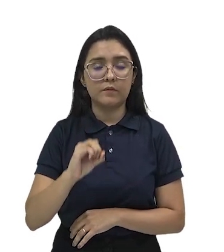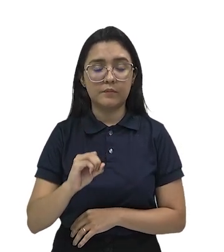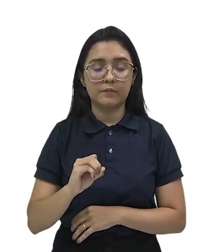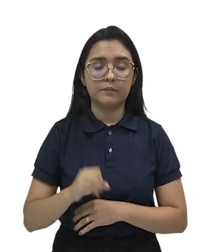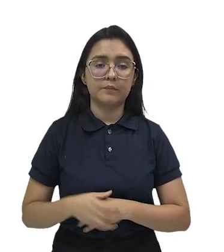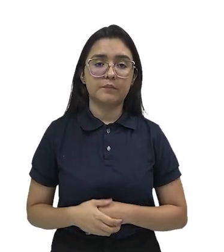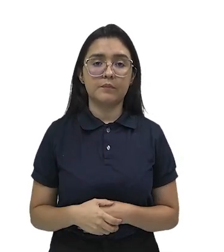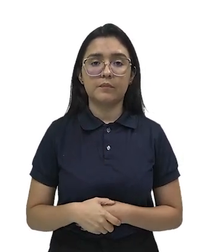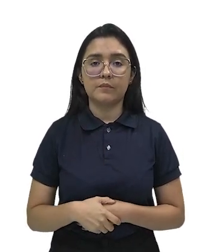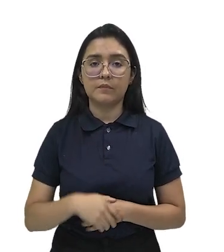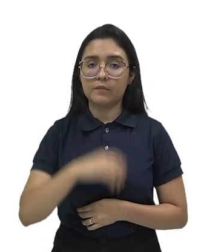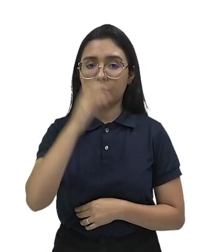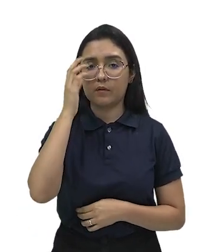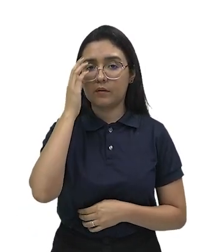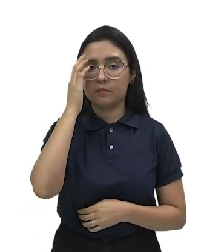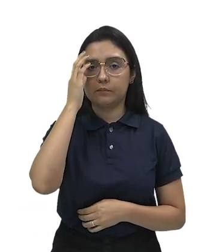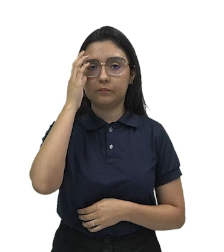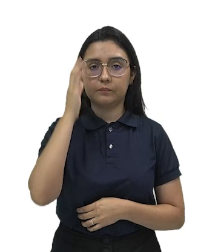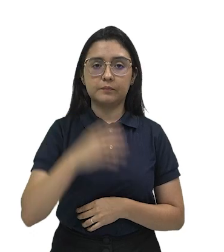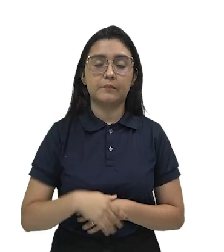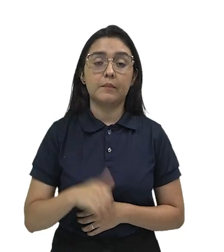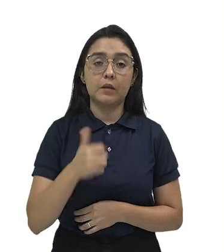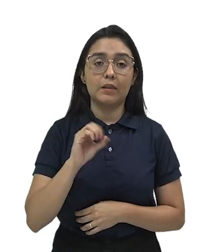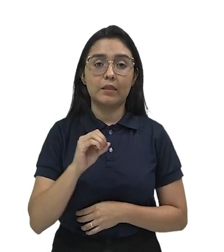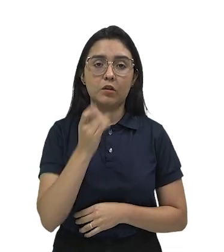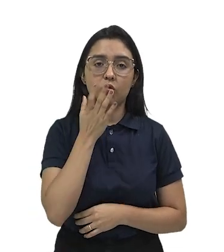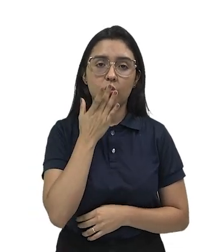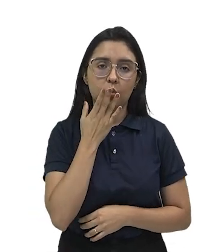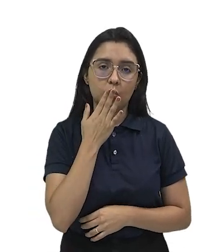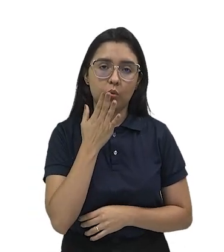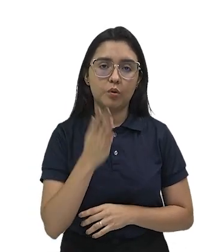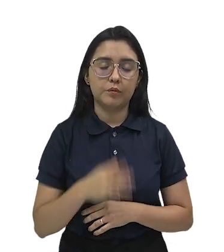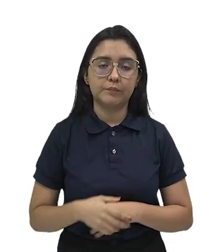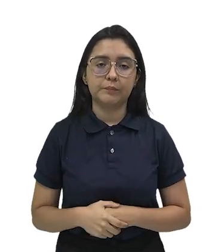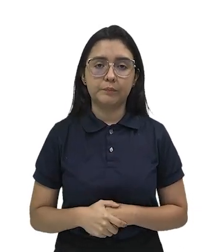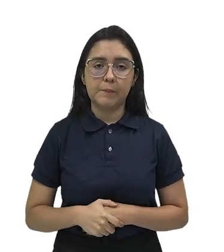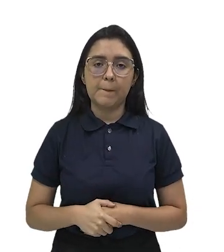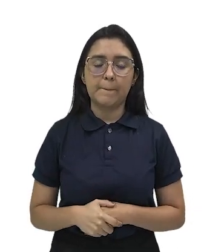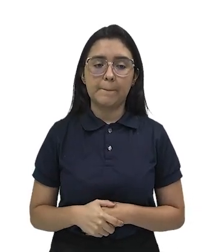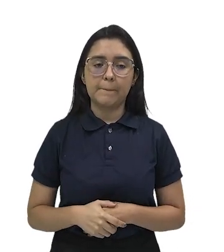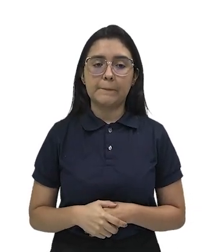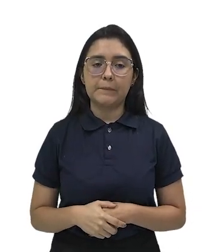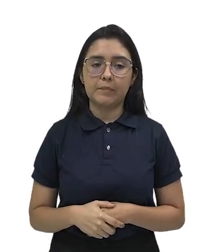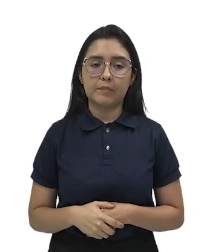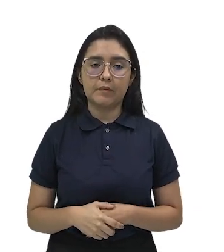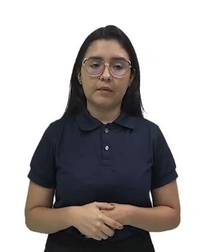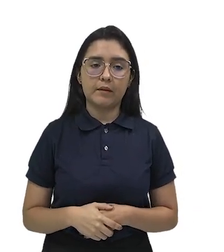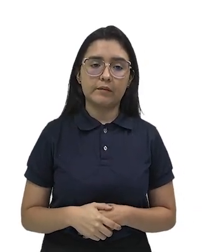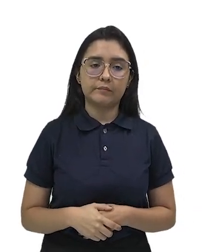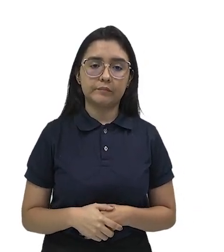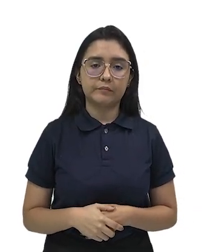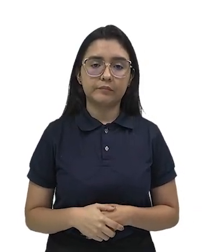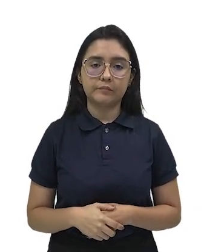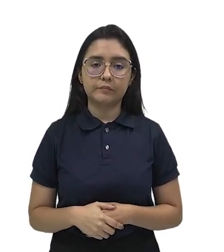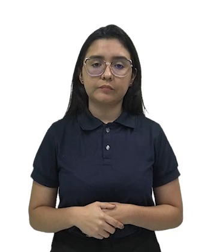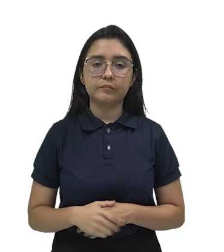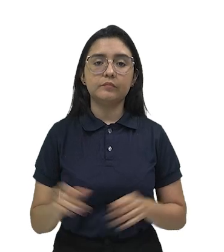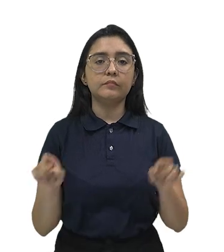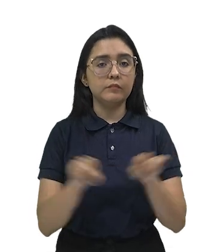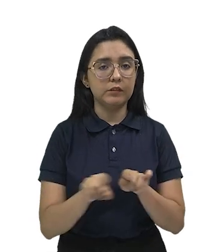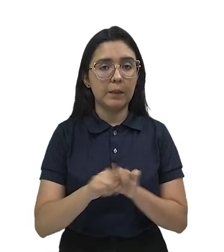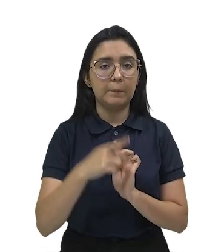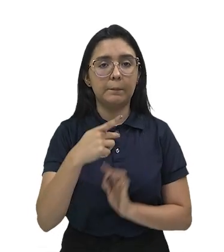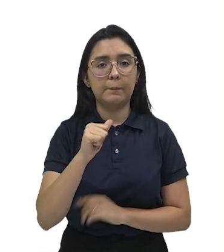C8, C9, C10. 10 cores, saía numerando as 10 cores, certo? Padrão,